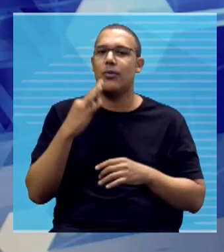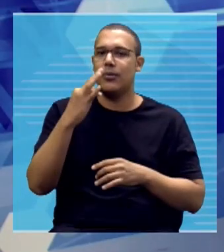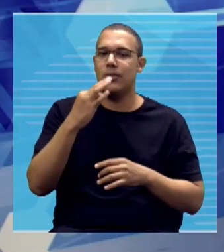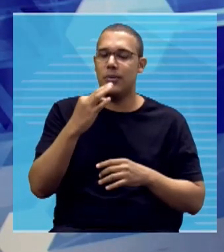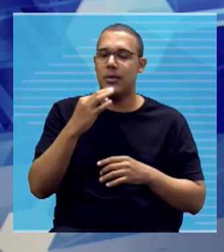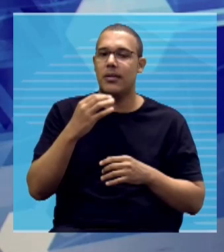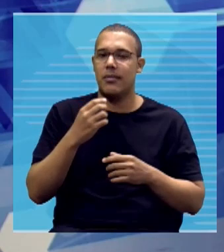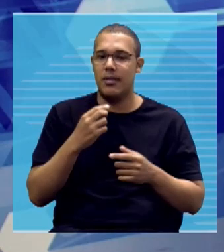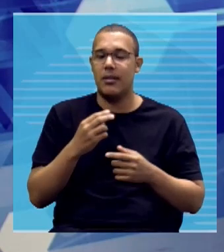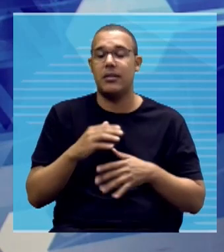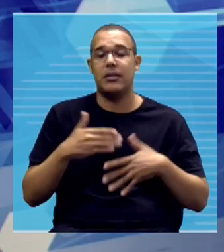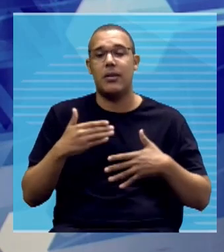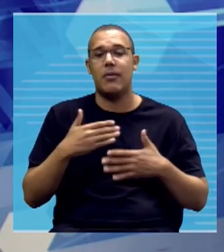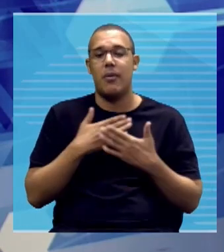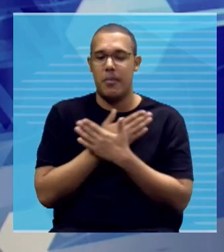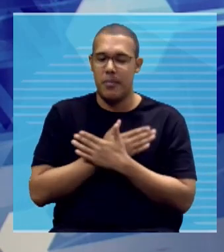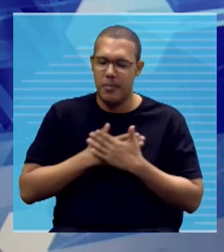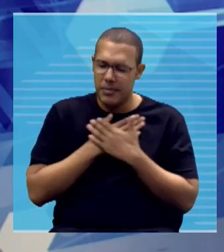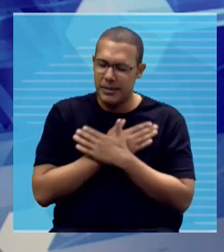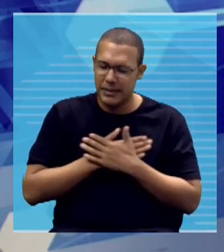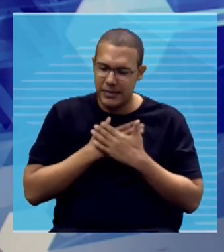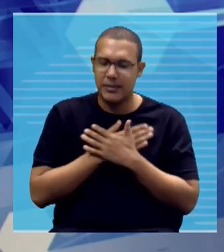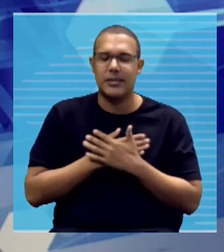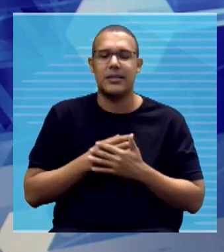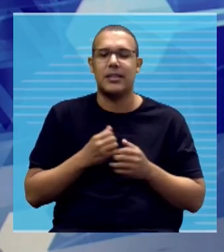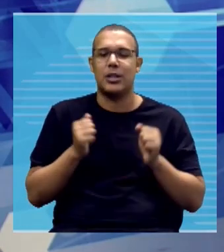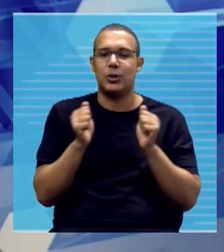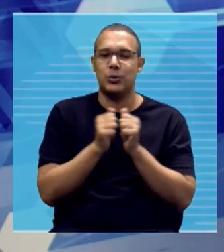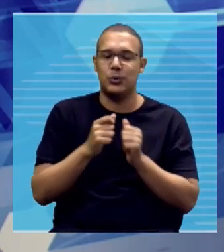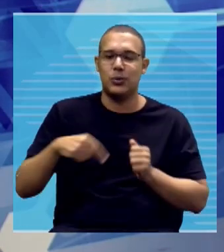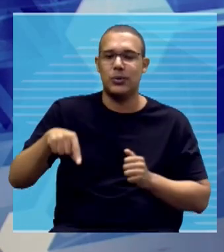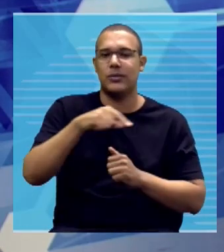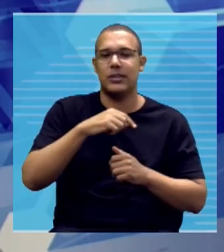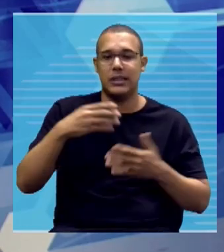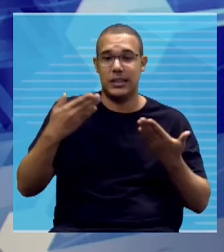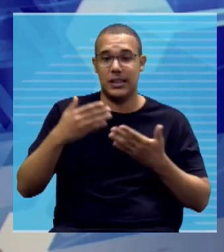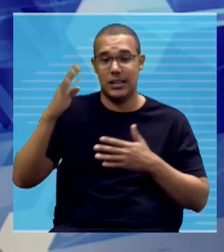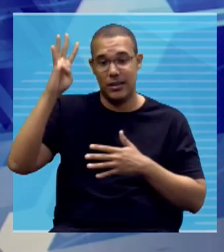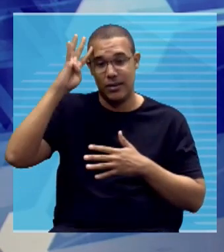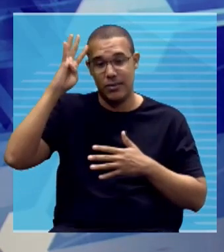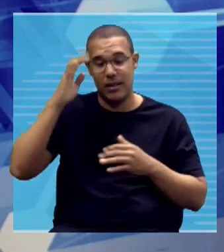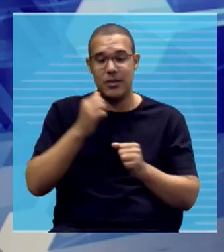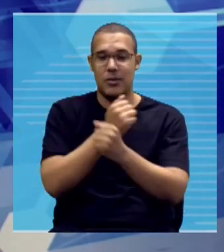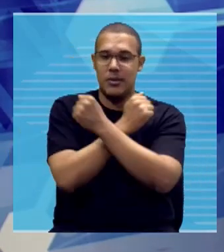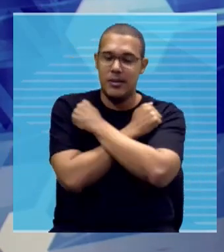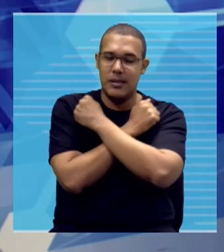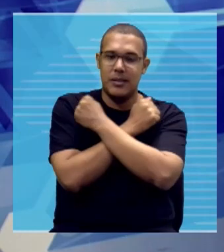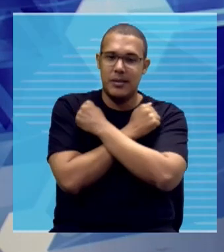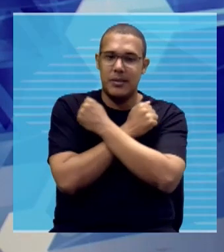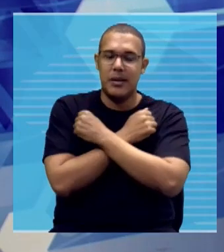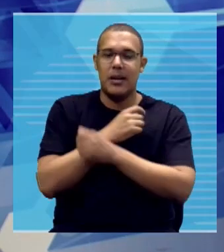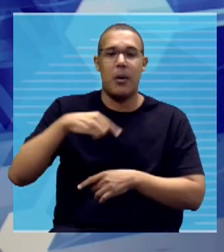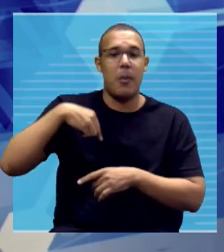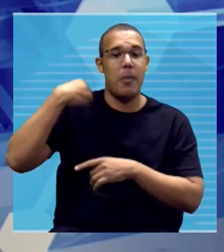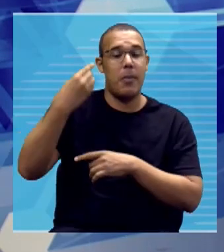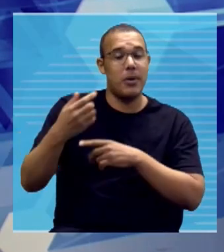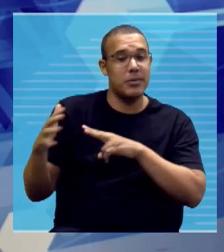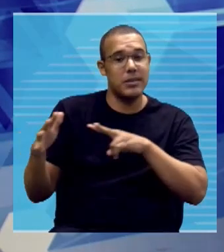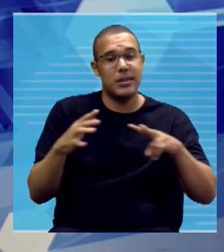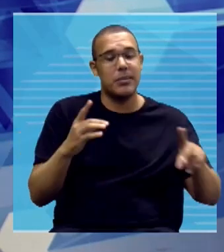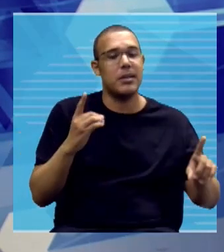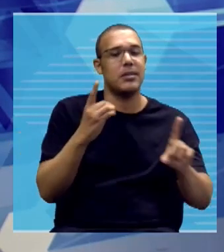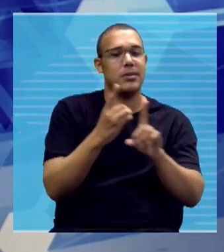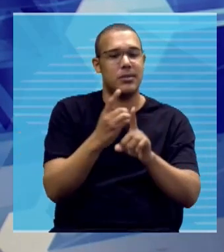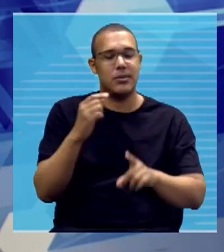beleza? Foi um prazer inenarrável estar com vocês nessa noite de quarta-feira. Um grande abraço. Próxima semana a gente se encontra